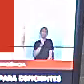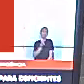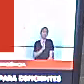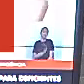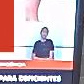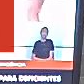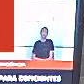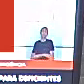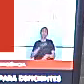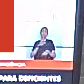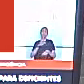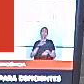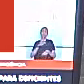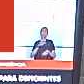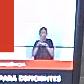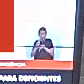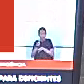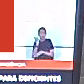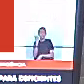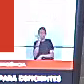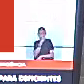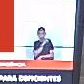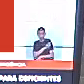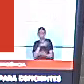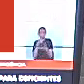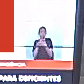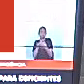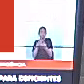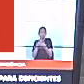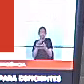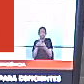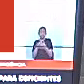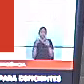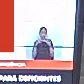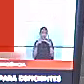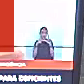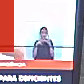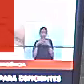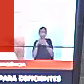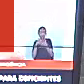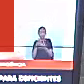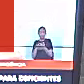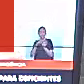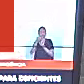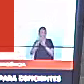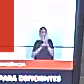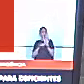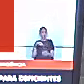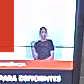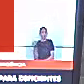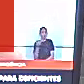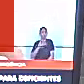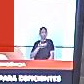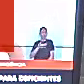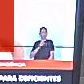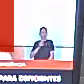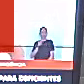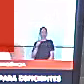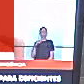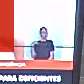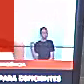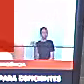acesso ao passe livre, que é um direito nosso, que eu não estou falando só por mim, estou falando por todos que estão aqui, tá? Eu tive que ficar,